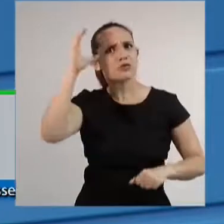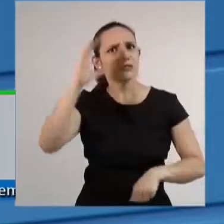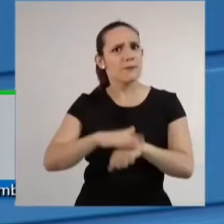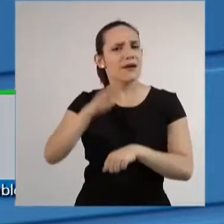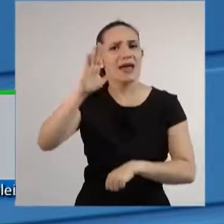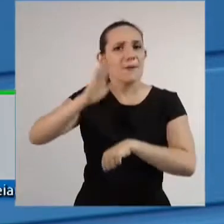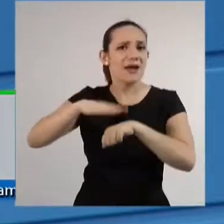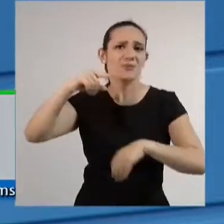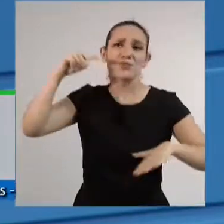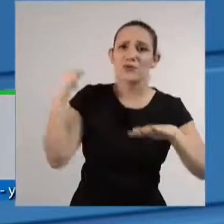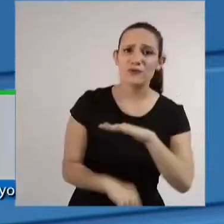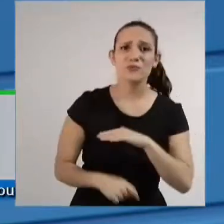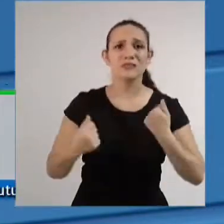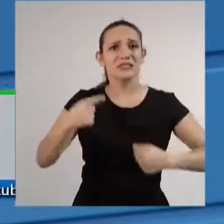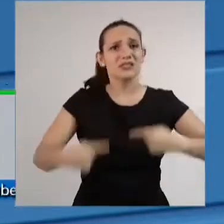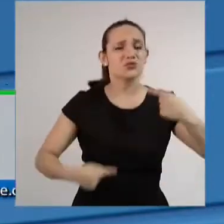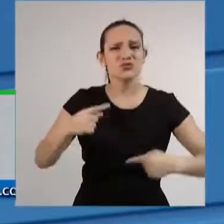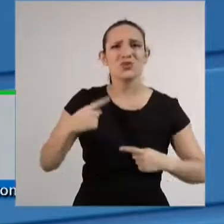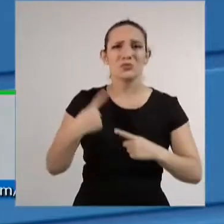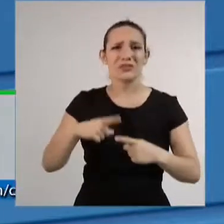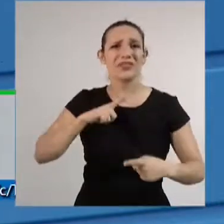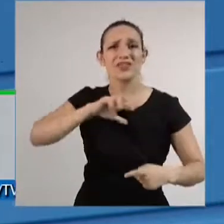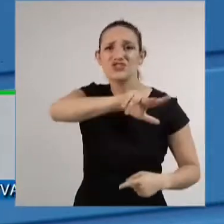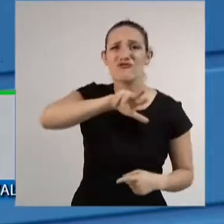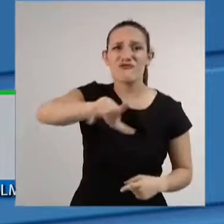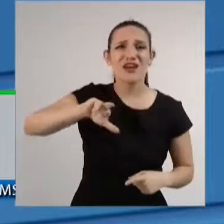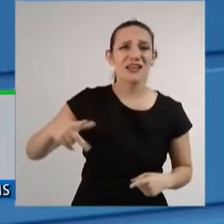profundidade dessa desigualdade, sobre